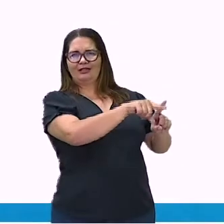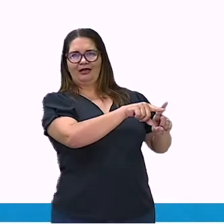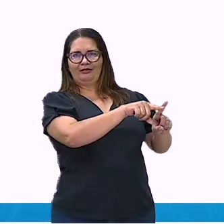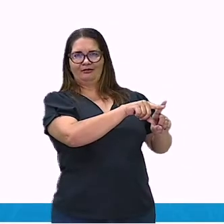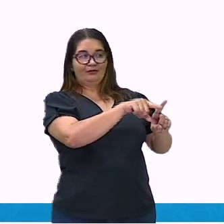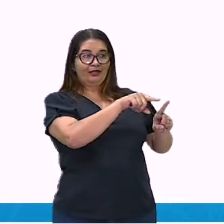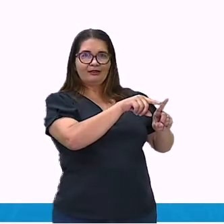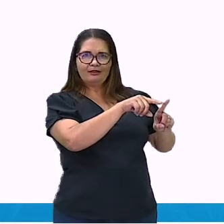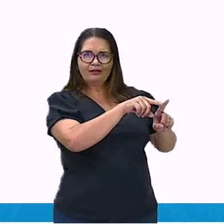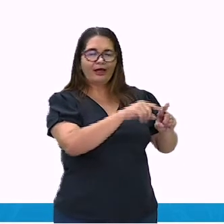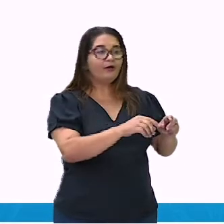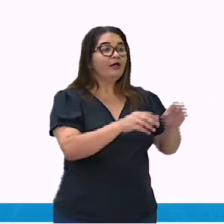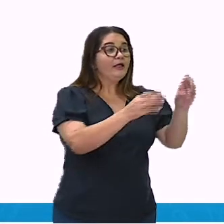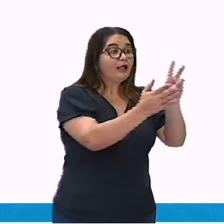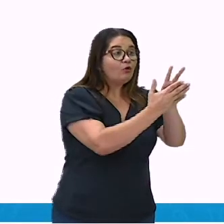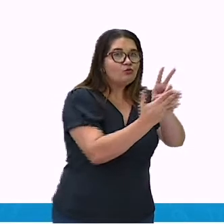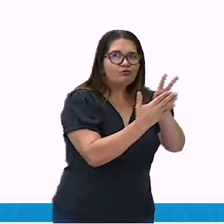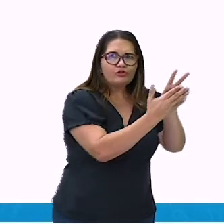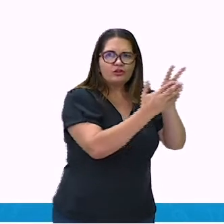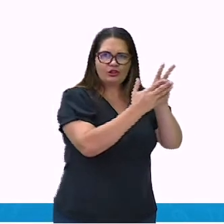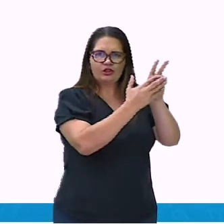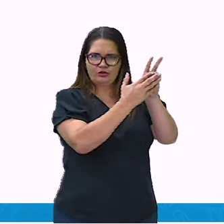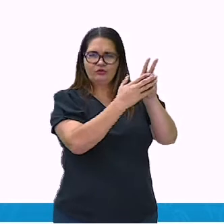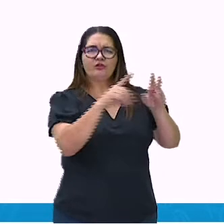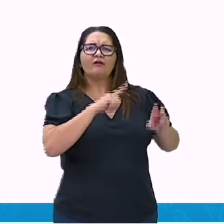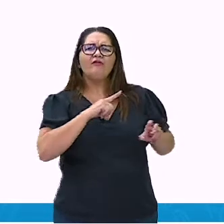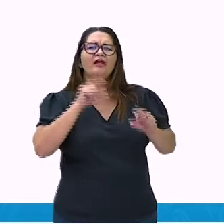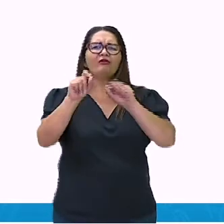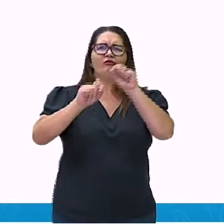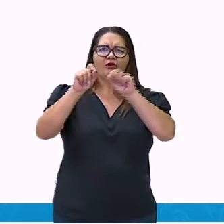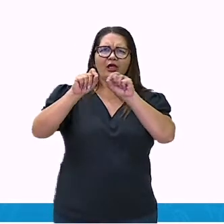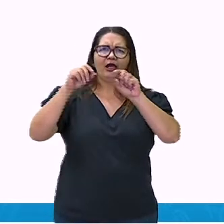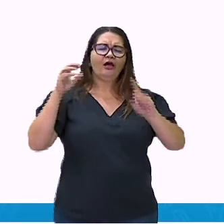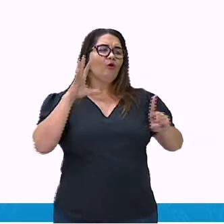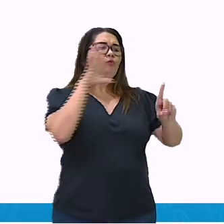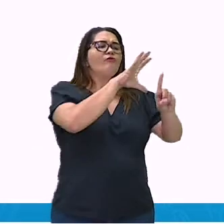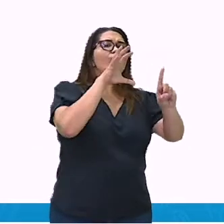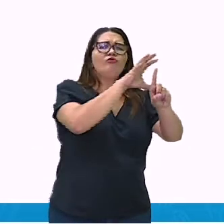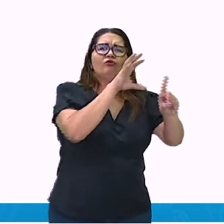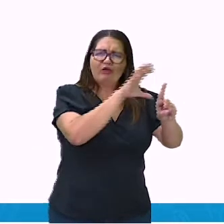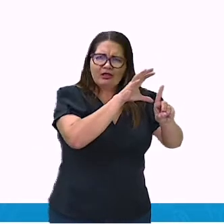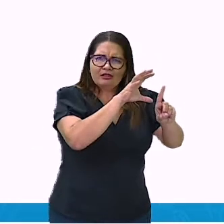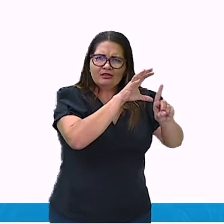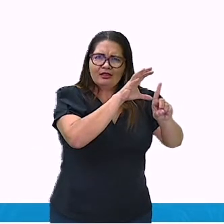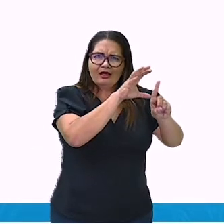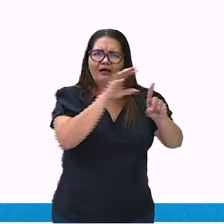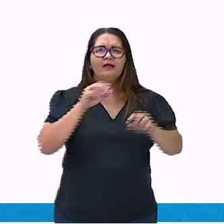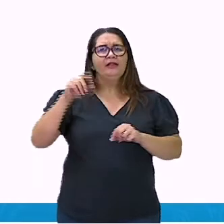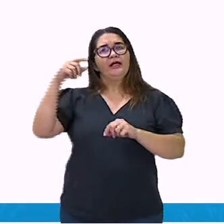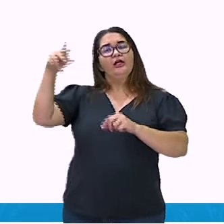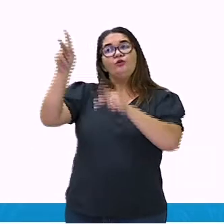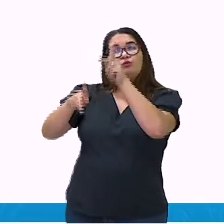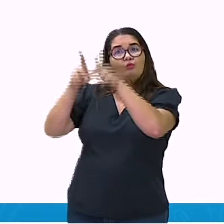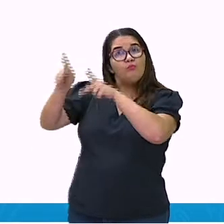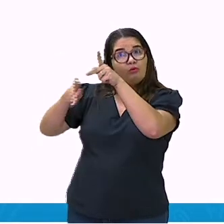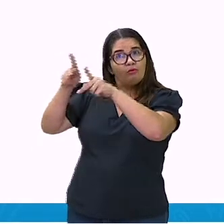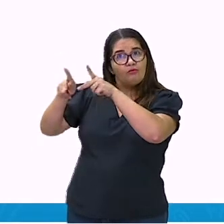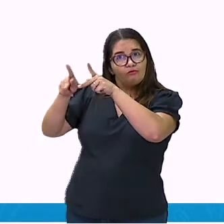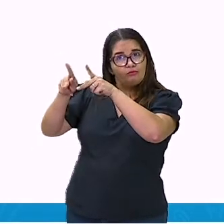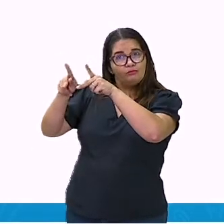na colonização, aqui ela estabelece um sistema de sociedades, uma rede de